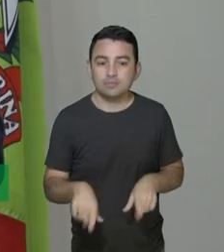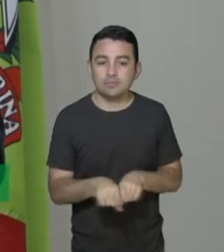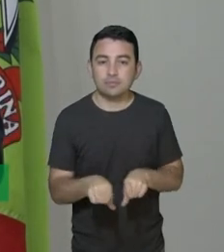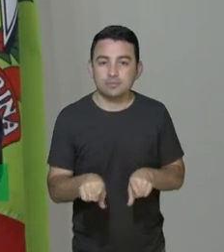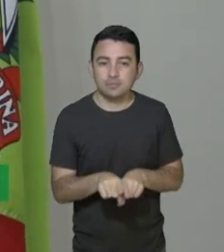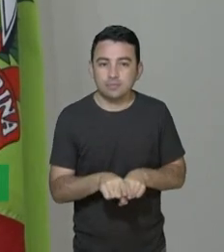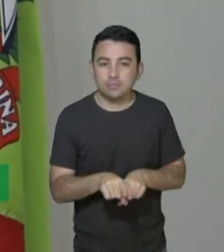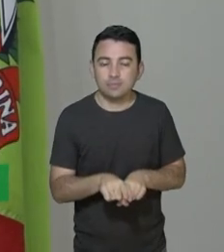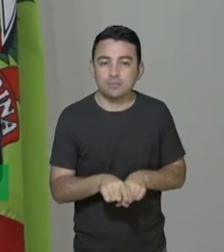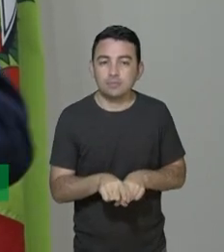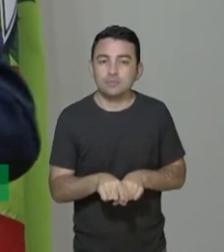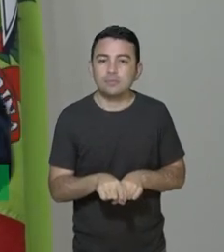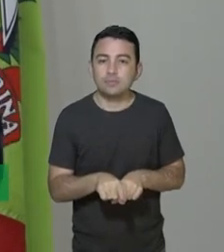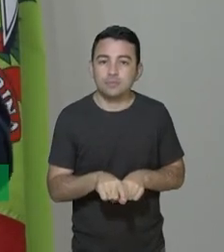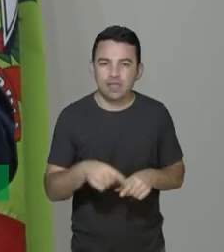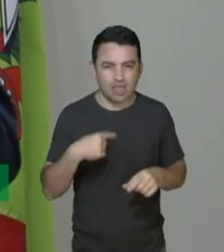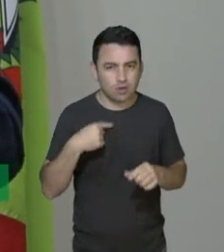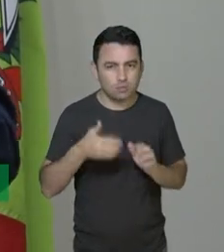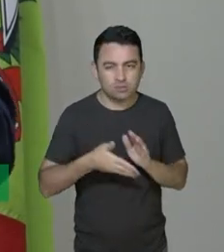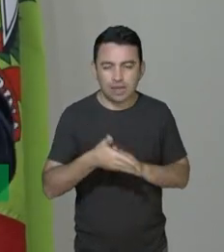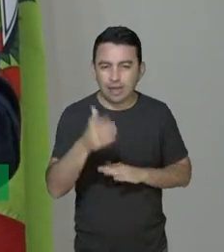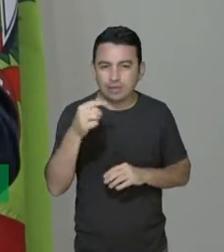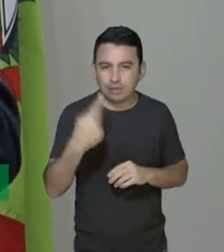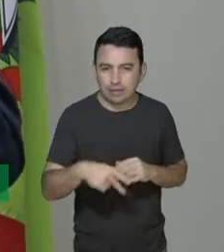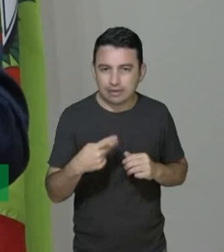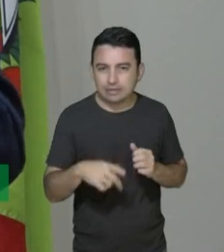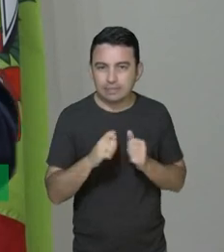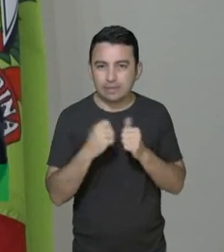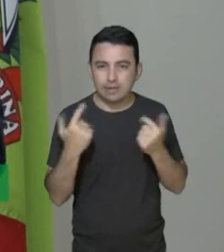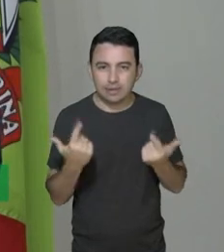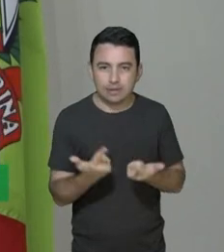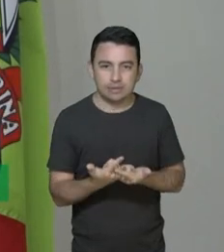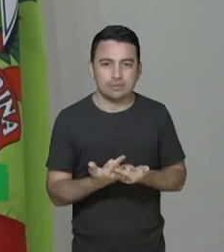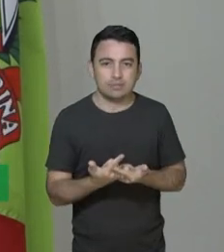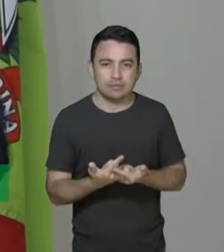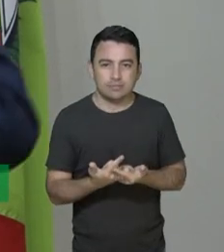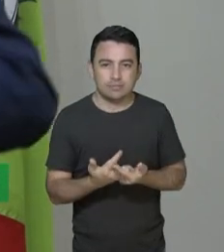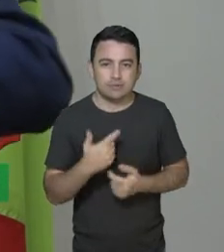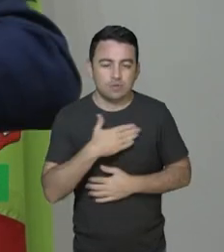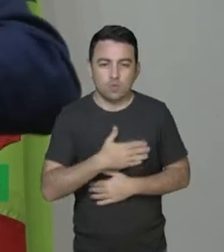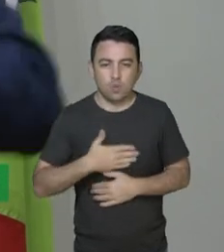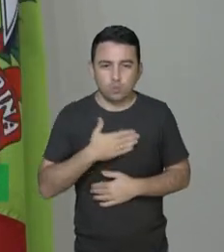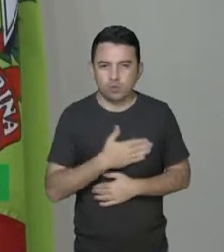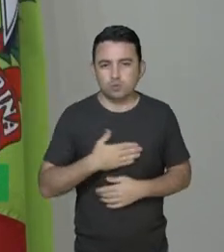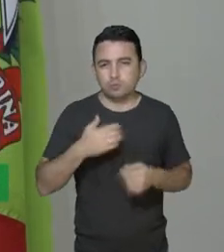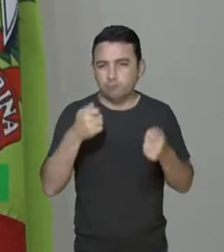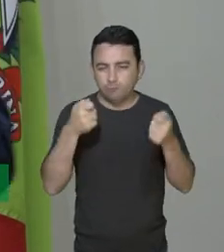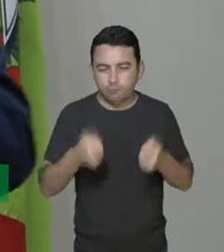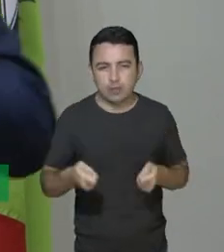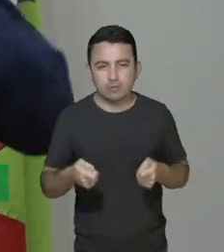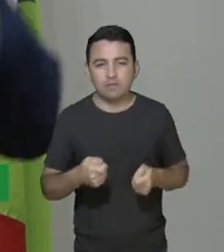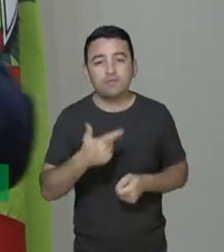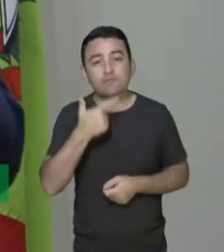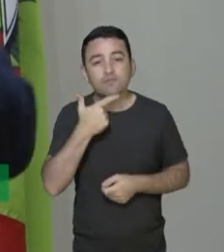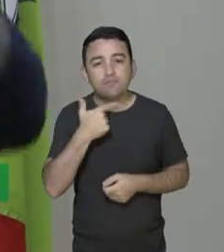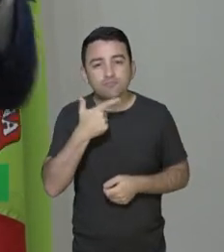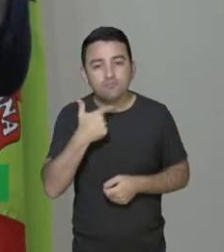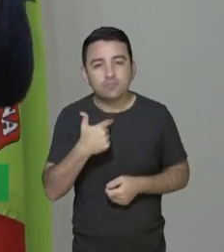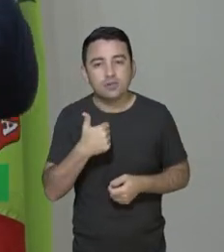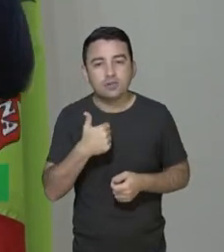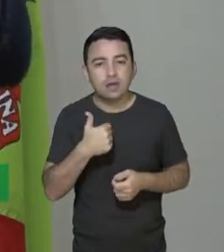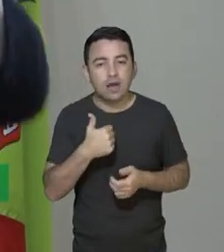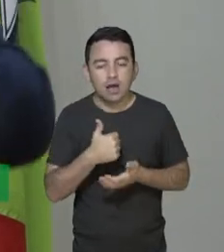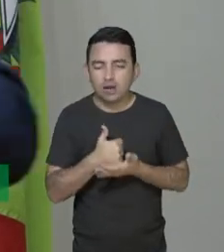vocês, saio daqui com muito vigor, com muita vontade de estar